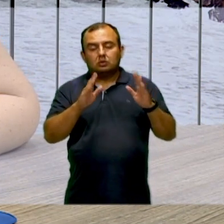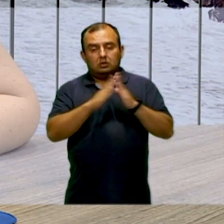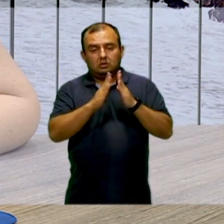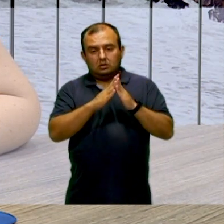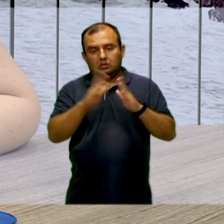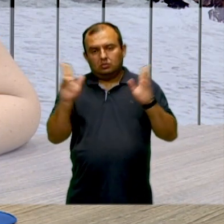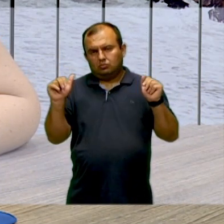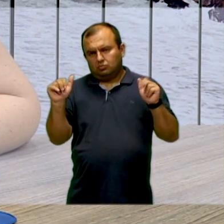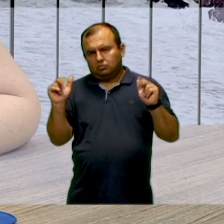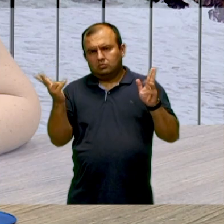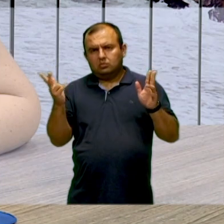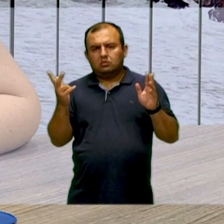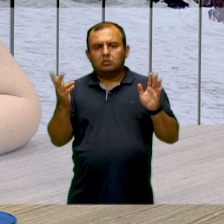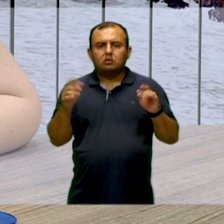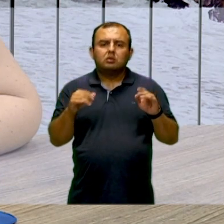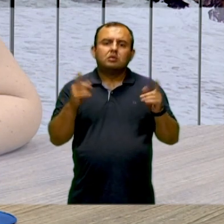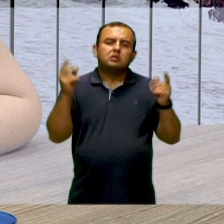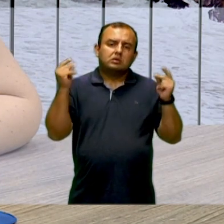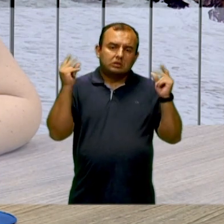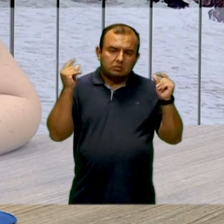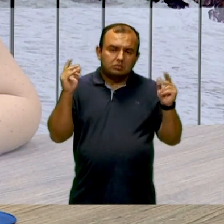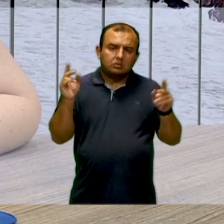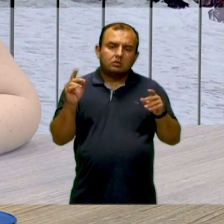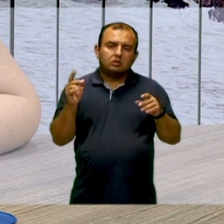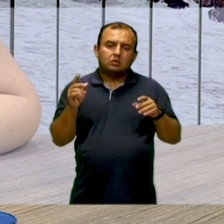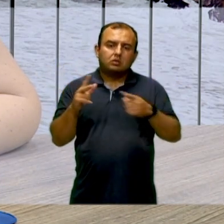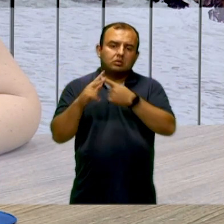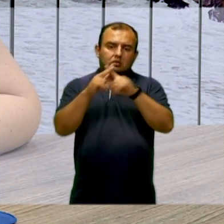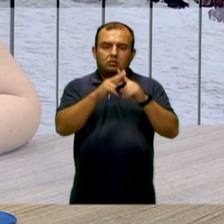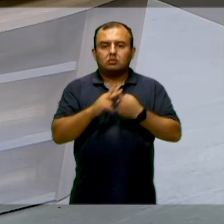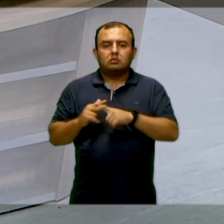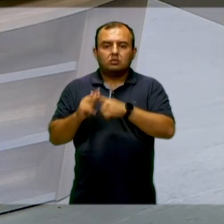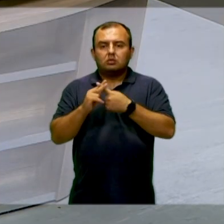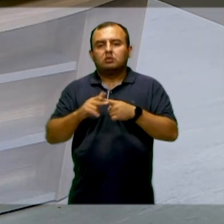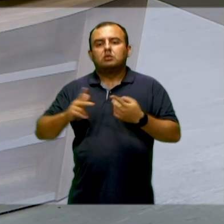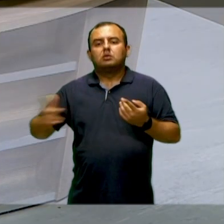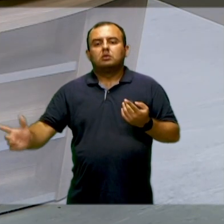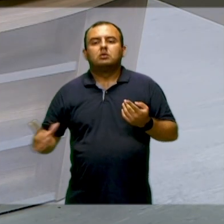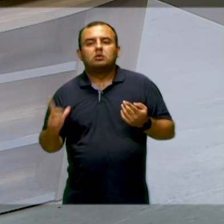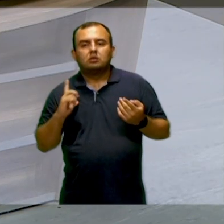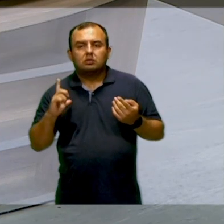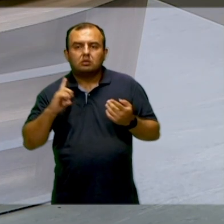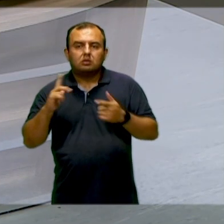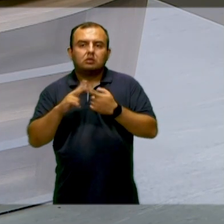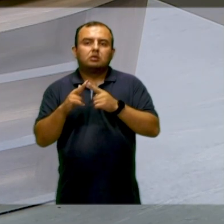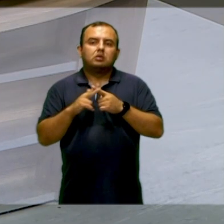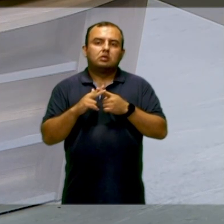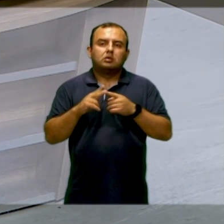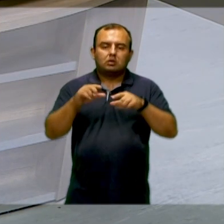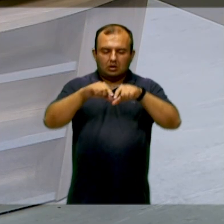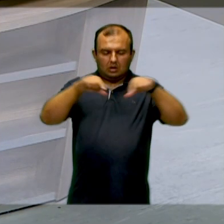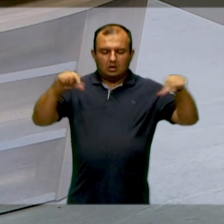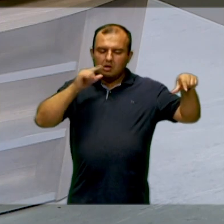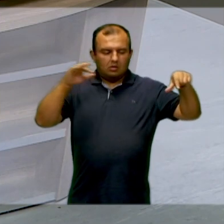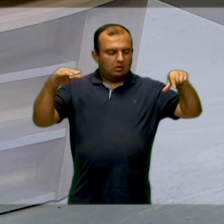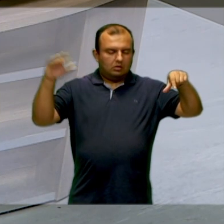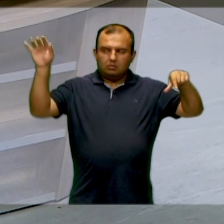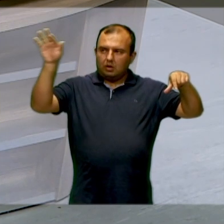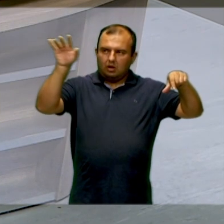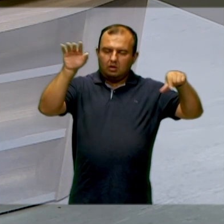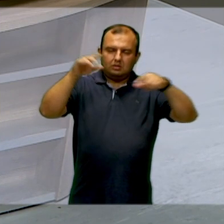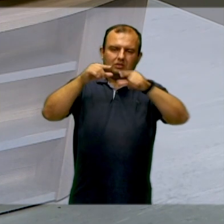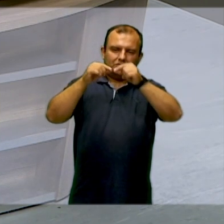é uma palavra muito pesada, né? Mas fazia tempo que não passava por uma manutenção. Então, teve problema de entupimento de calha, problema